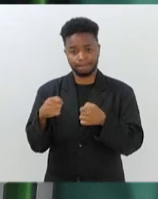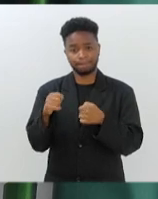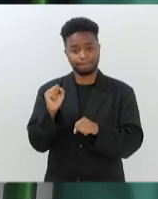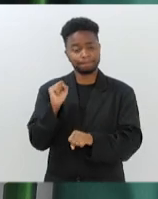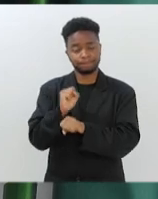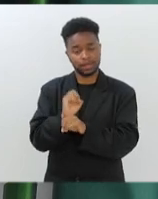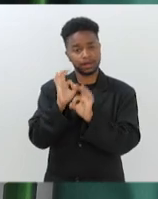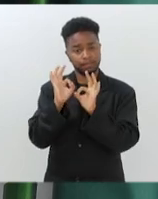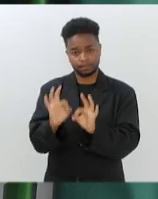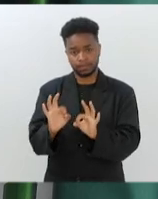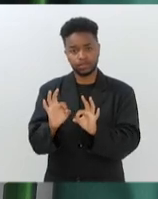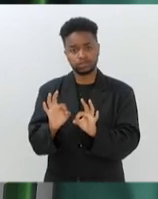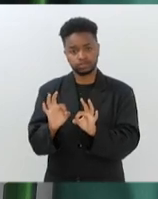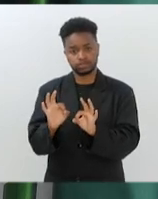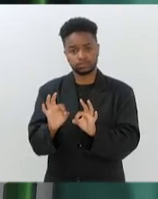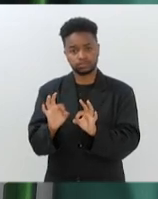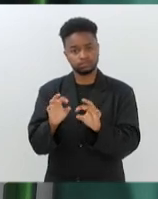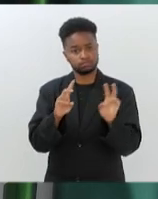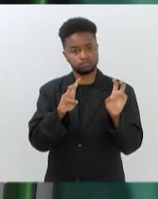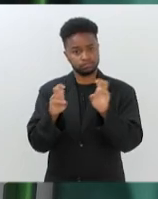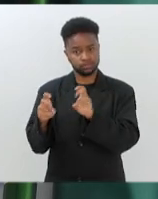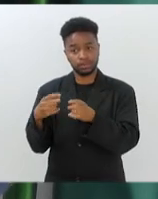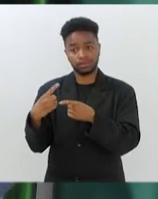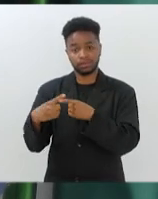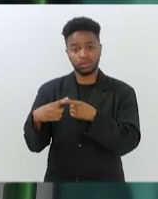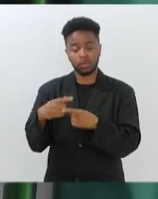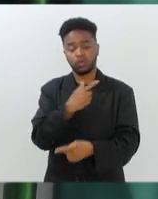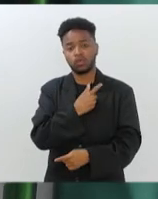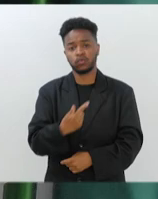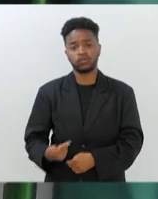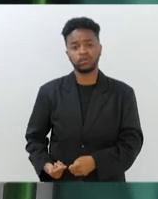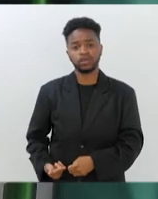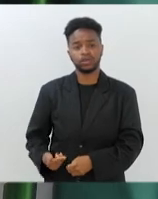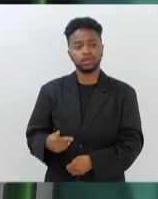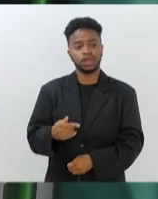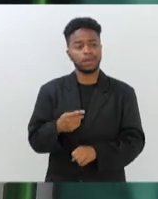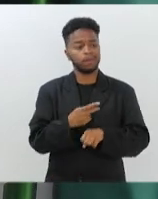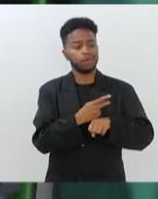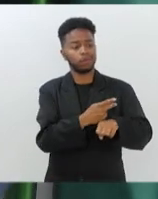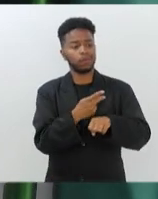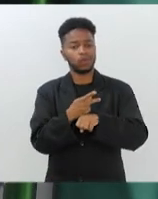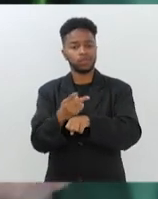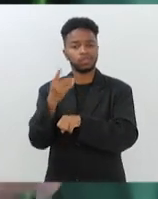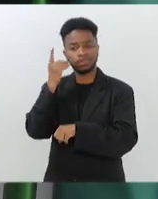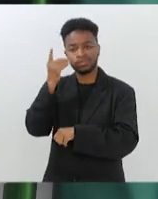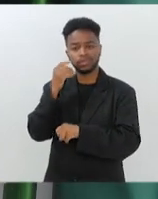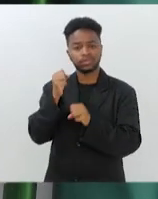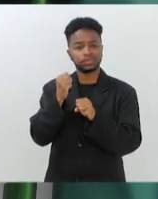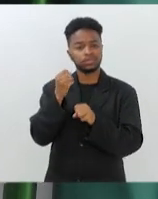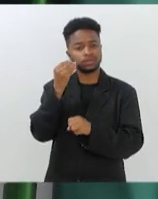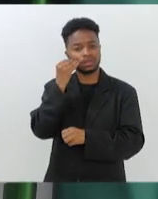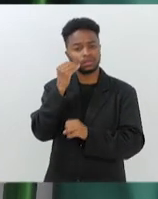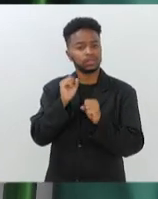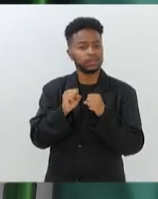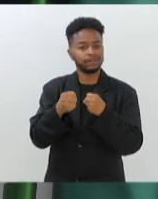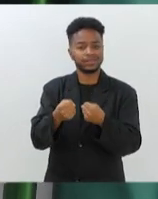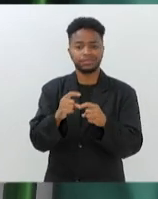na Carne porque o governo fica buscando alguns deputados algumas pessoas para defender o indefensável